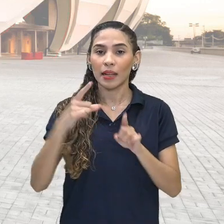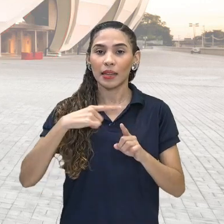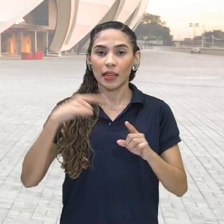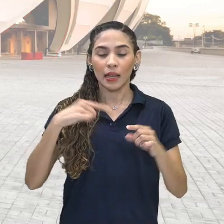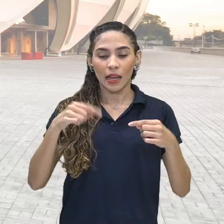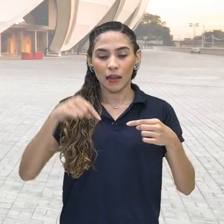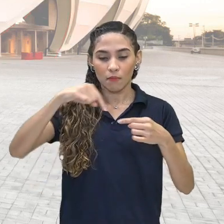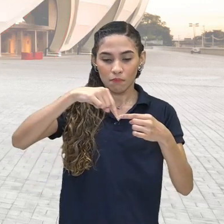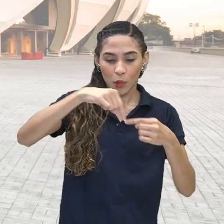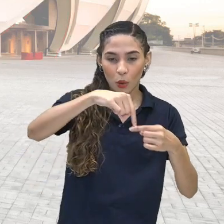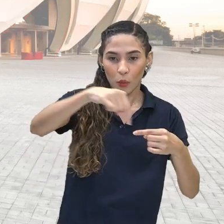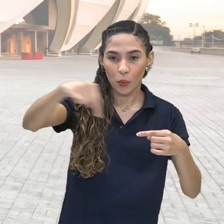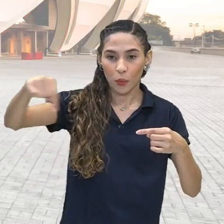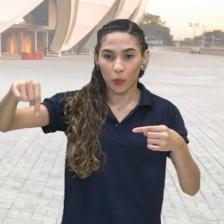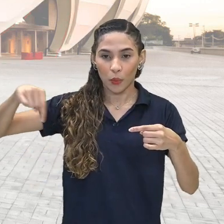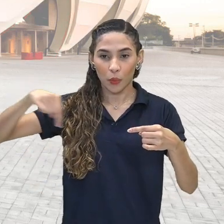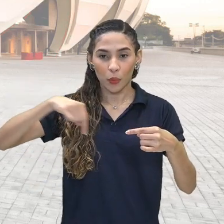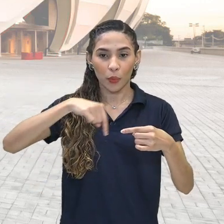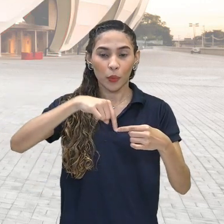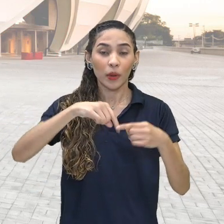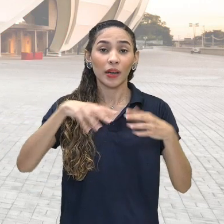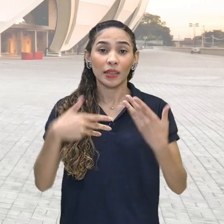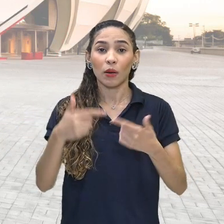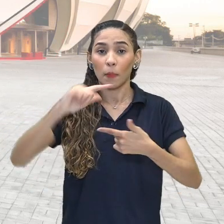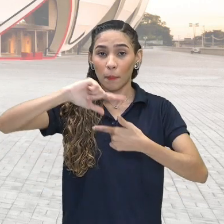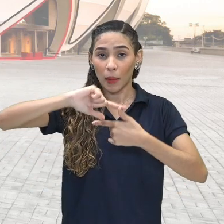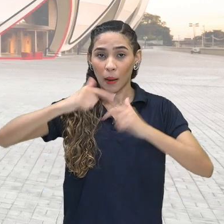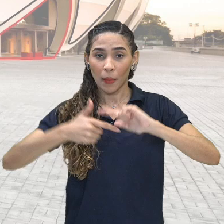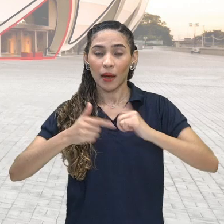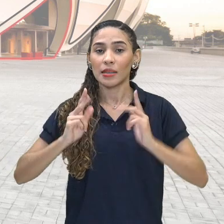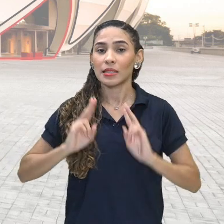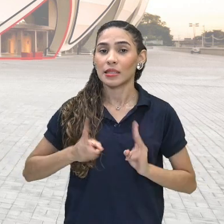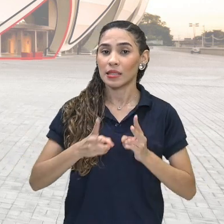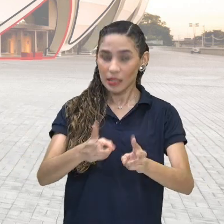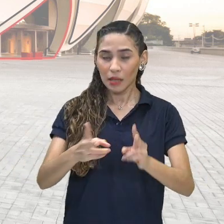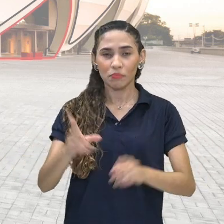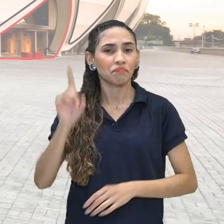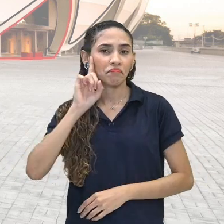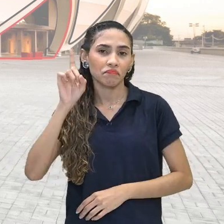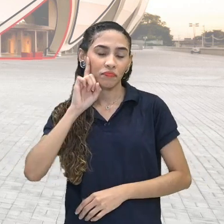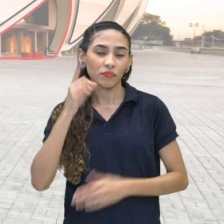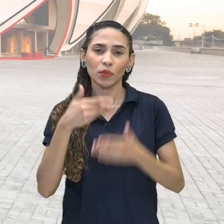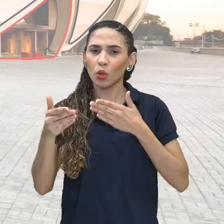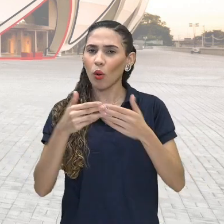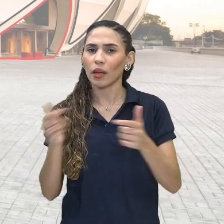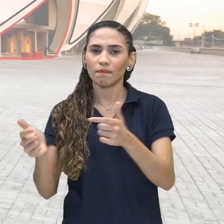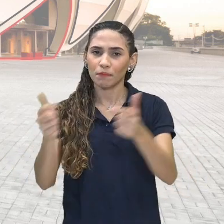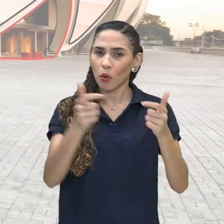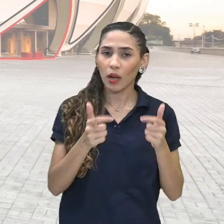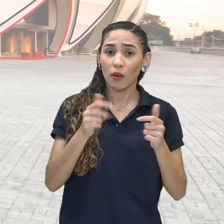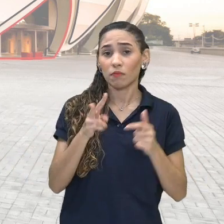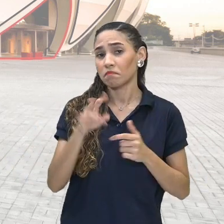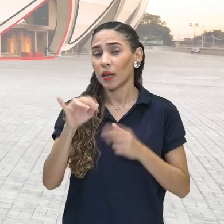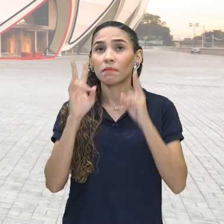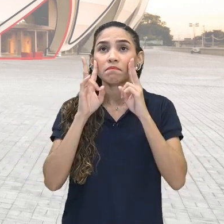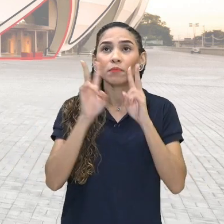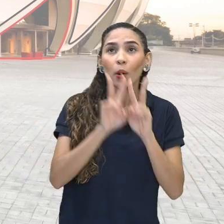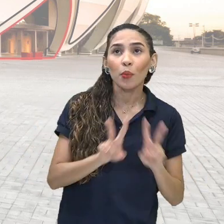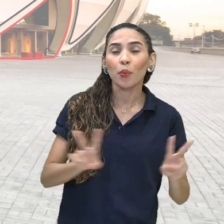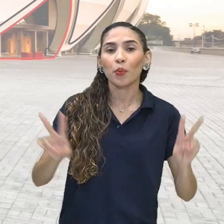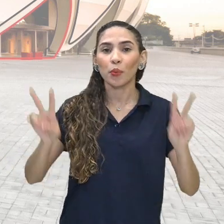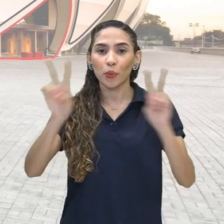círculo. Então, as figuras geométricas, elas sempre estão no nosso cotidiano. Em qualquer lugar onde a gente vai olhando, a gente